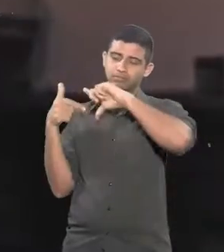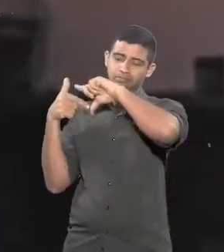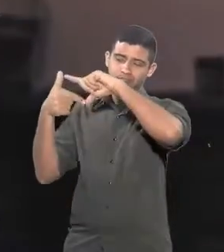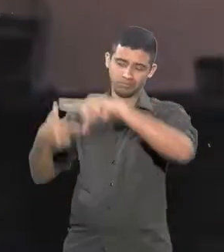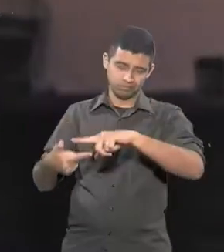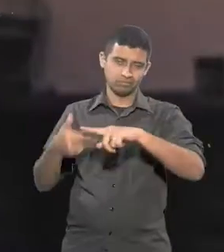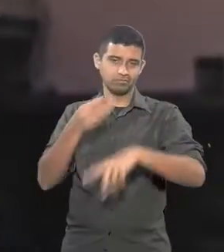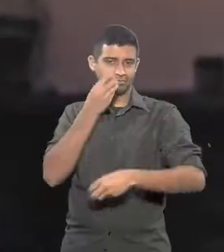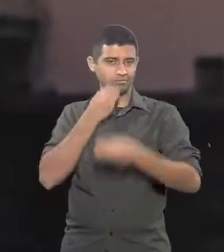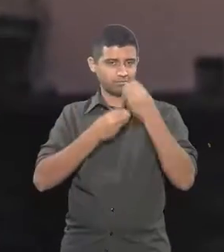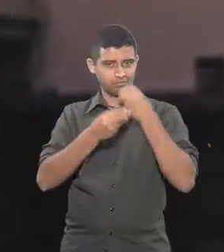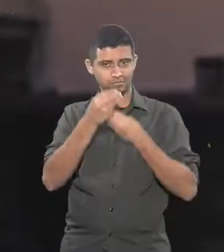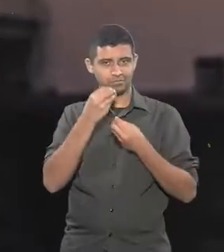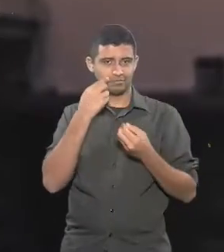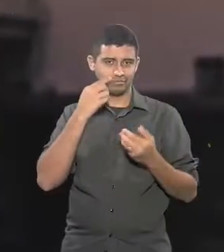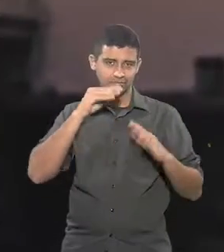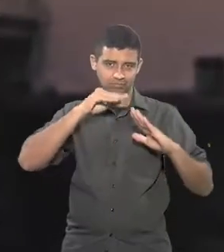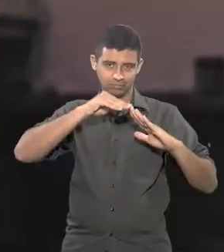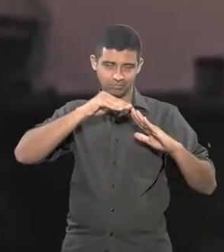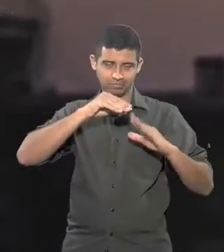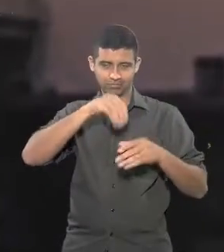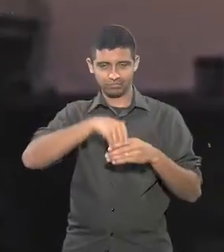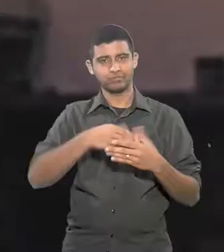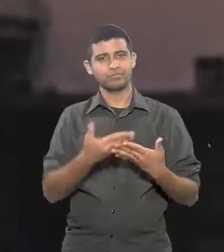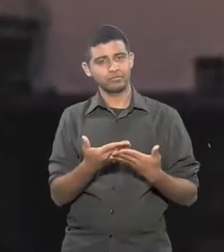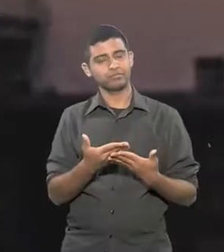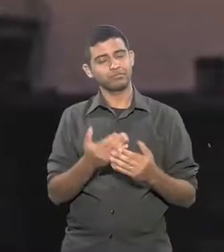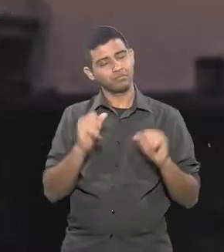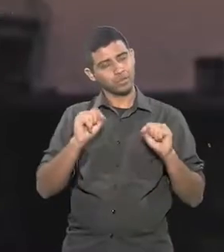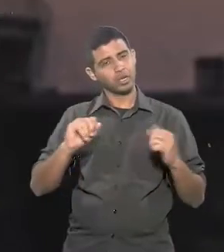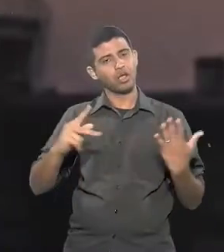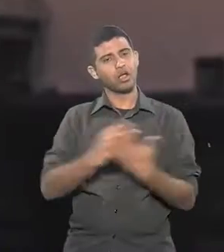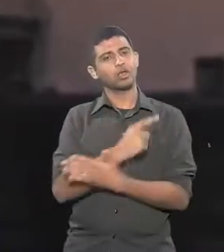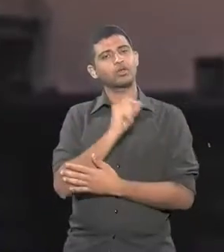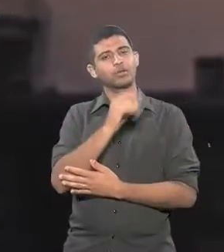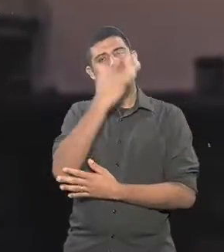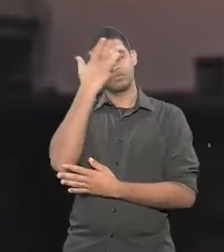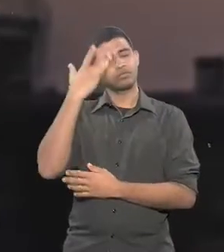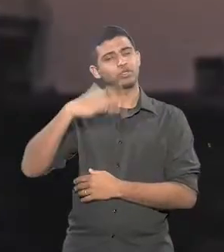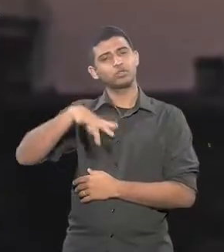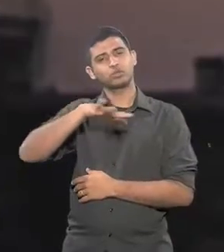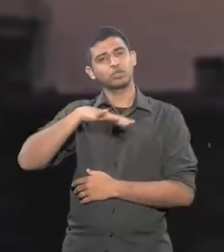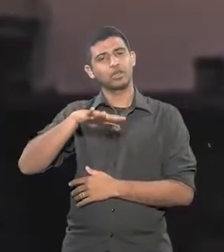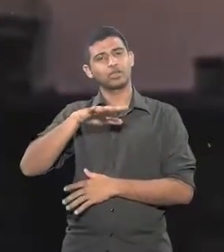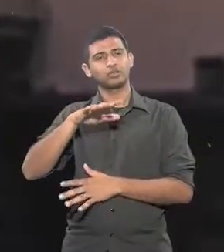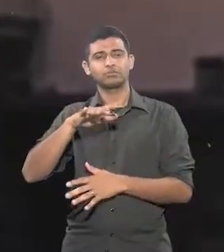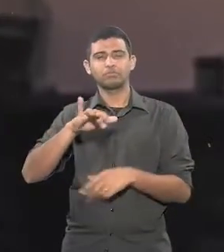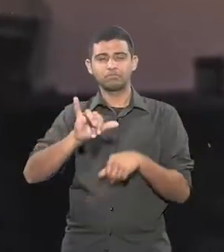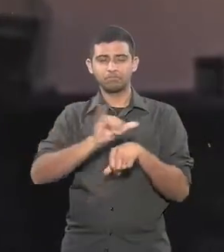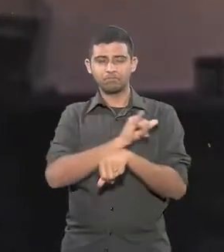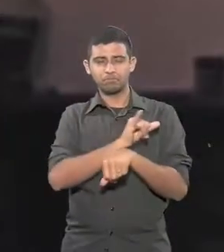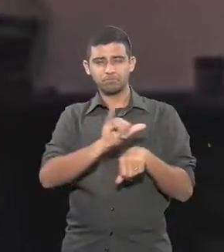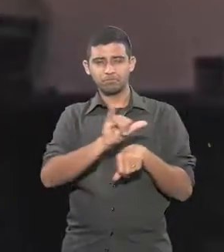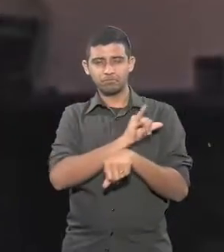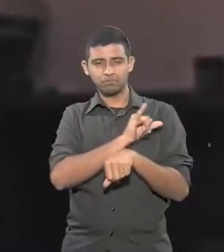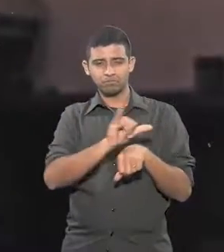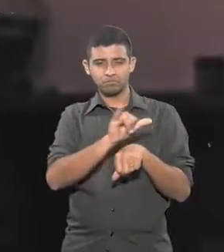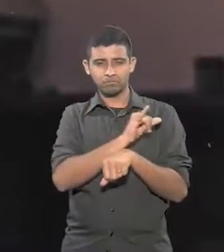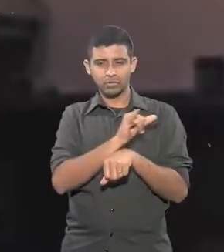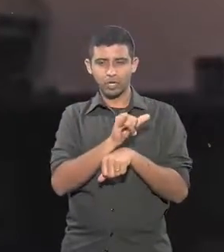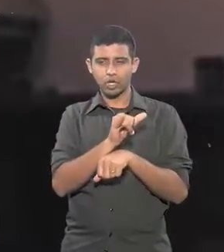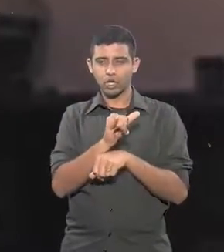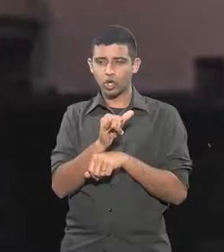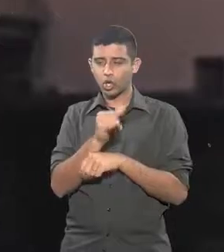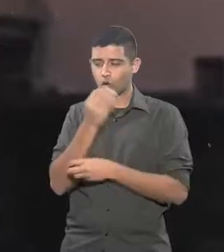tradicional alimentação no domicílio, e aí pode estar levando as pessoas a adquirirem estratégias, né,